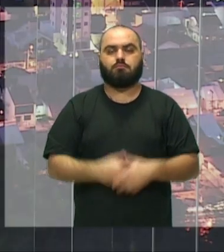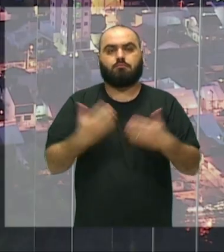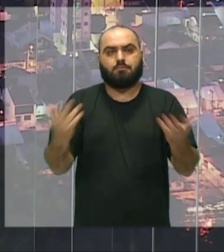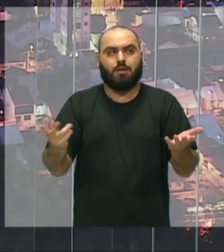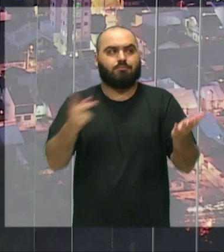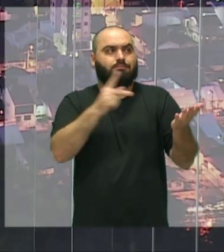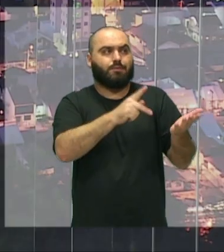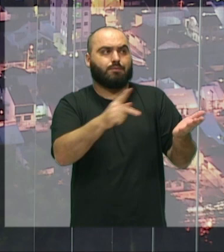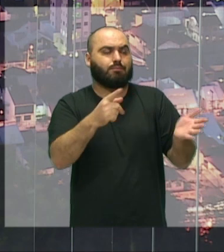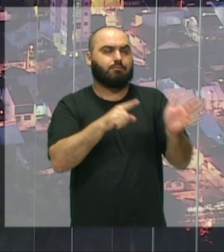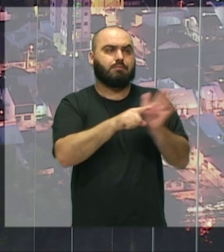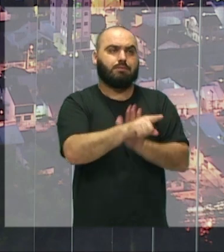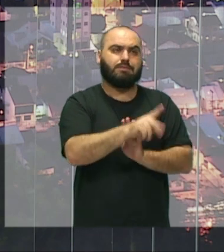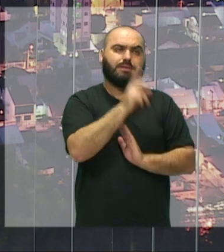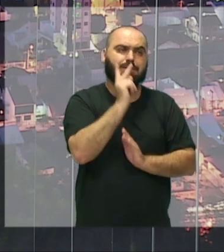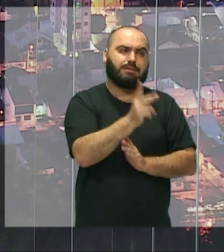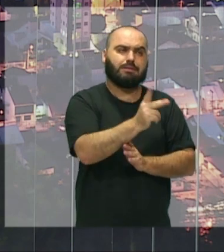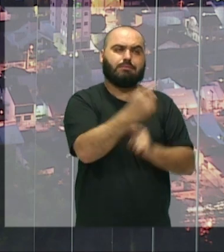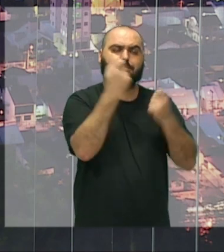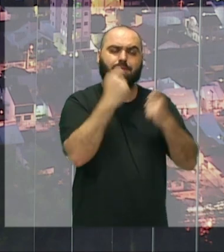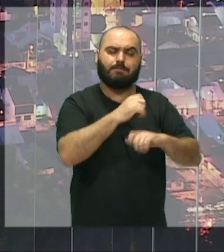bater sempre nessa tecla.